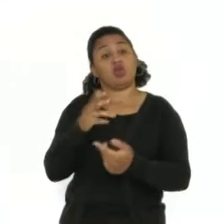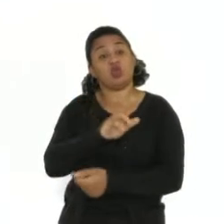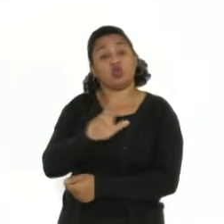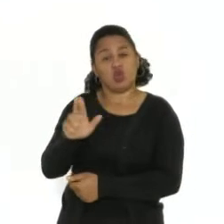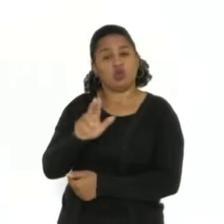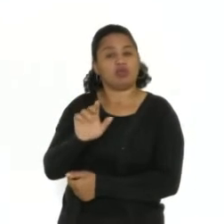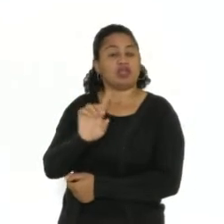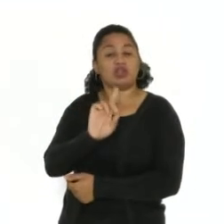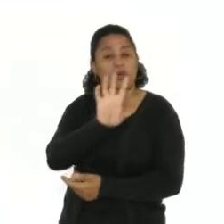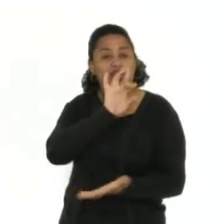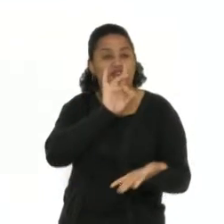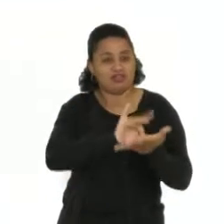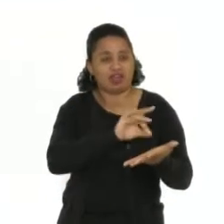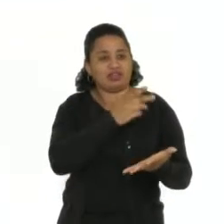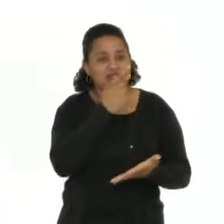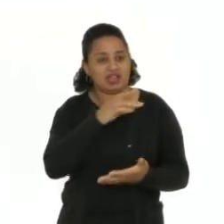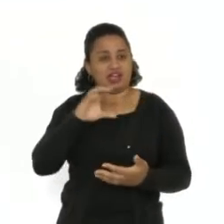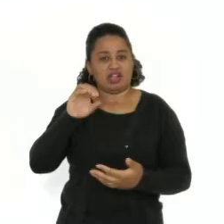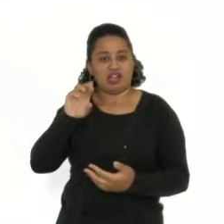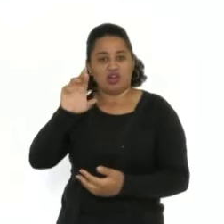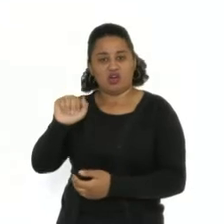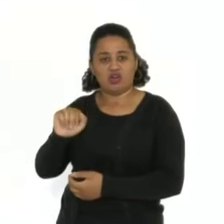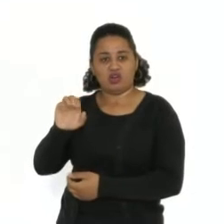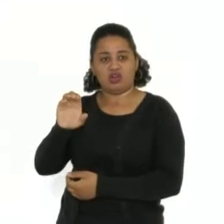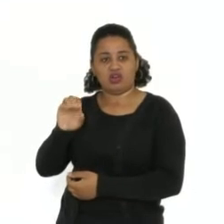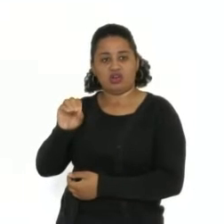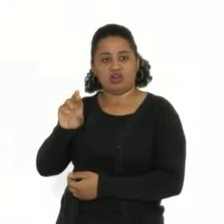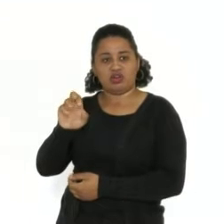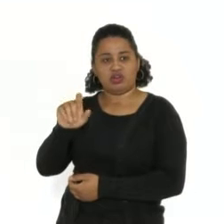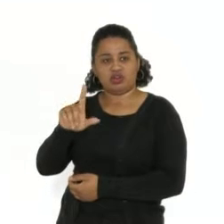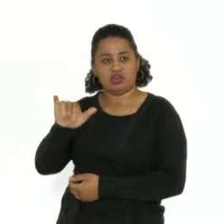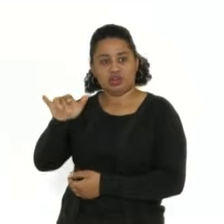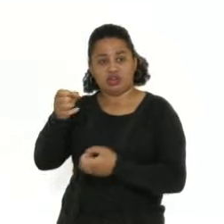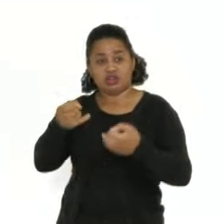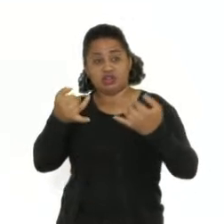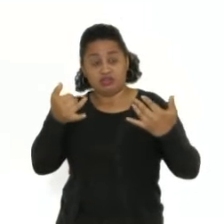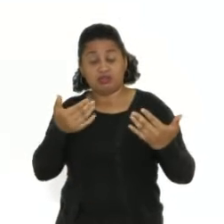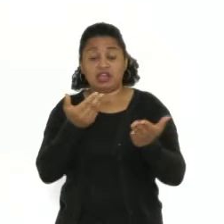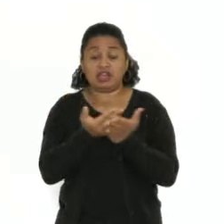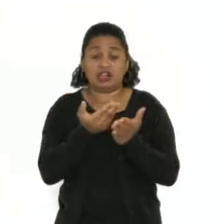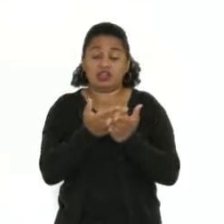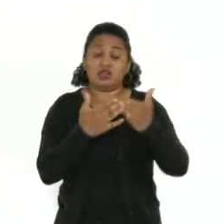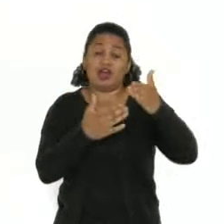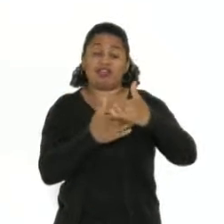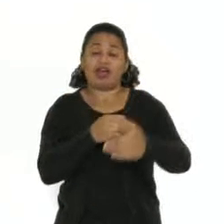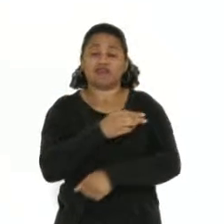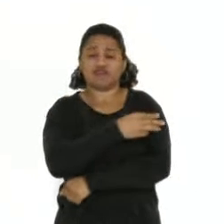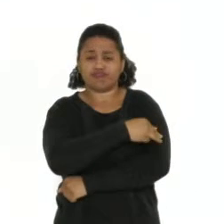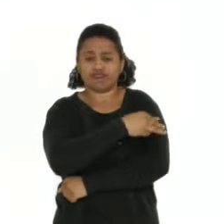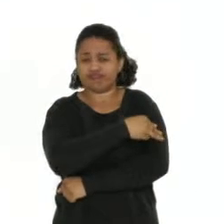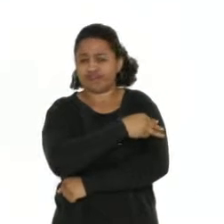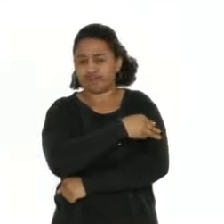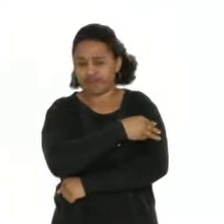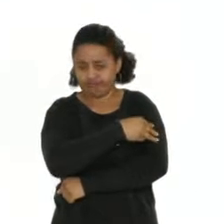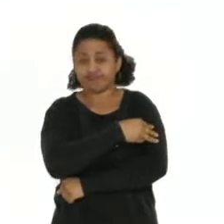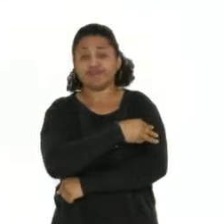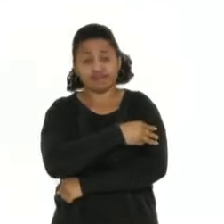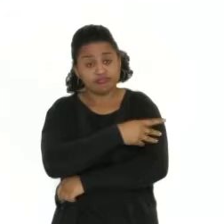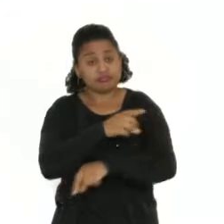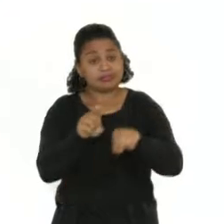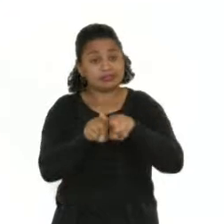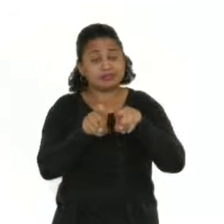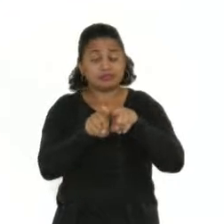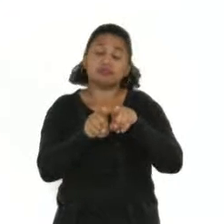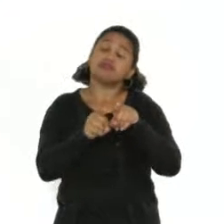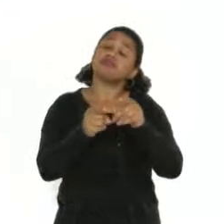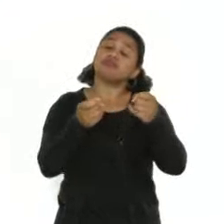Coralina. Fala que ela estudou só até a terceira série do curso primário. Relata ainda